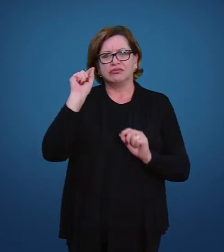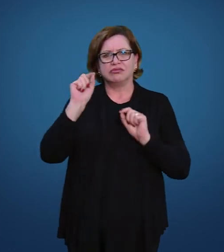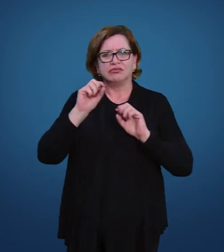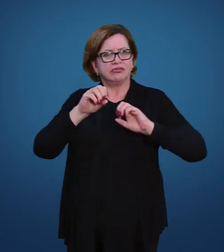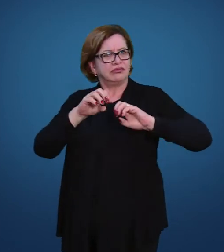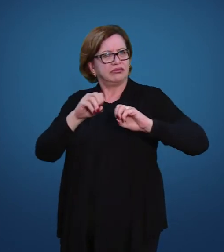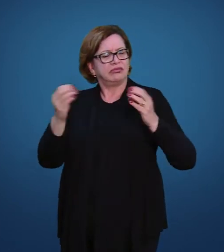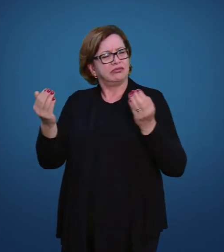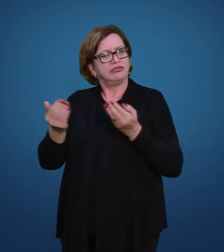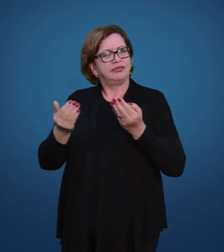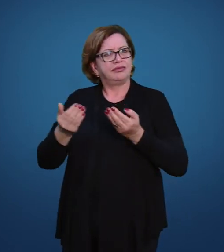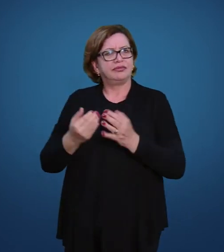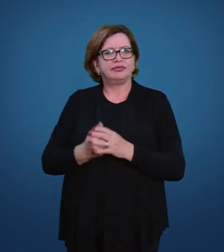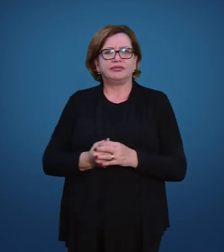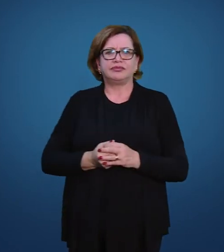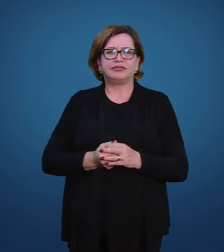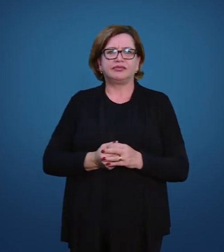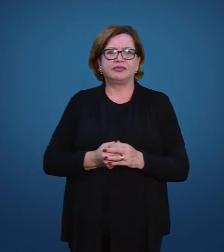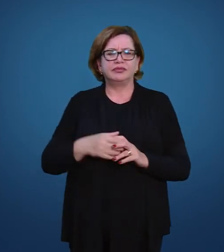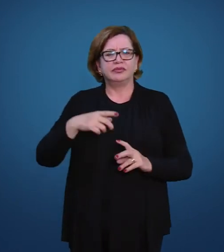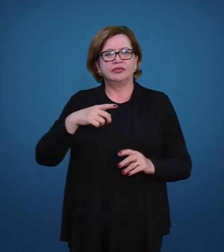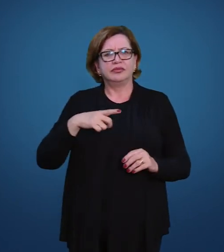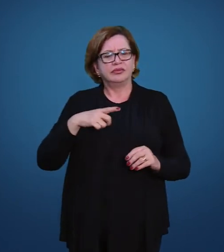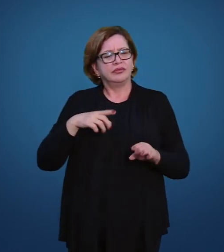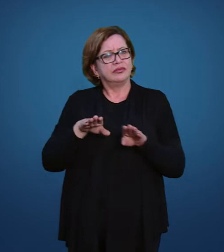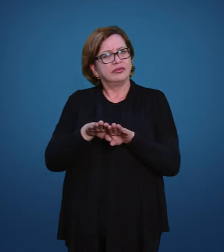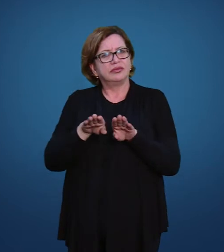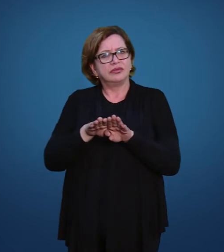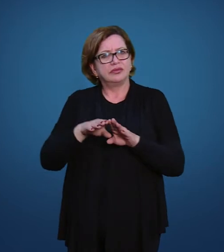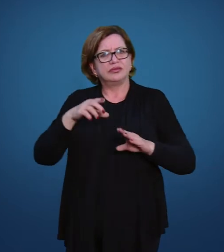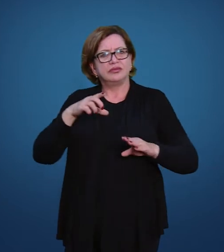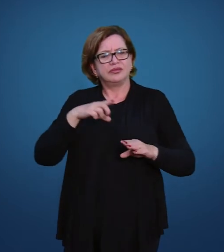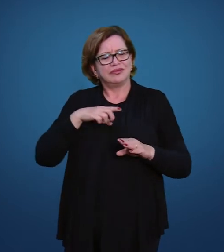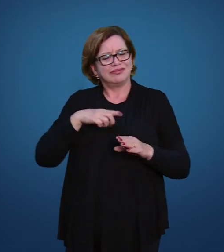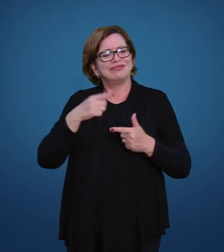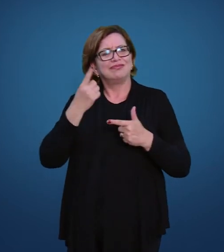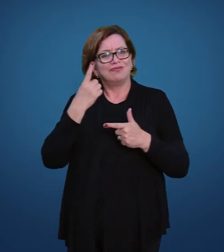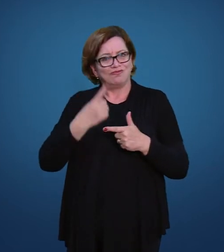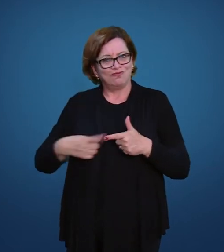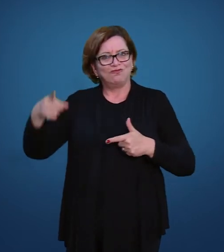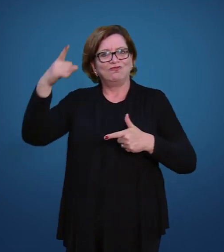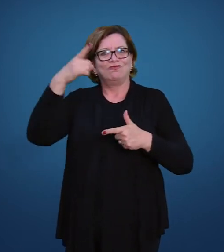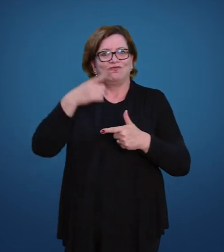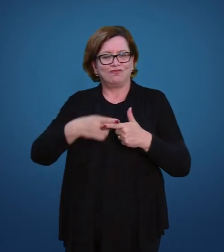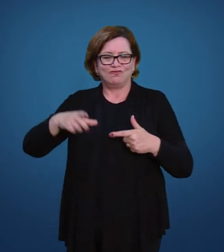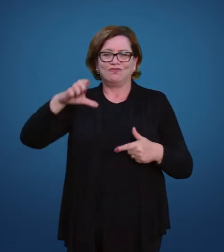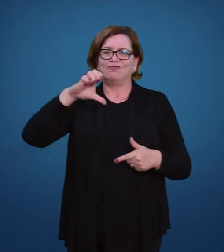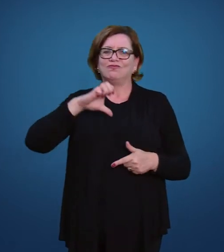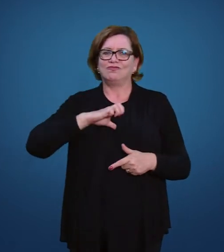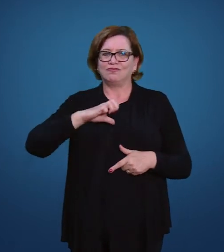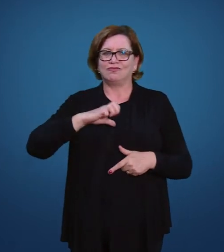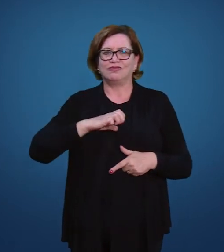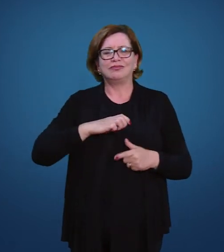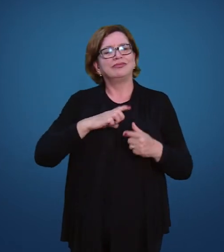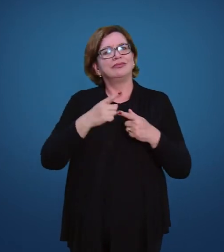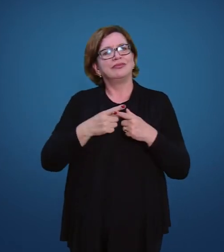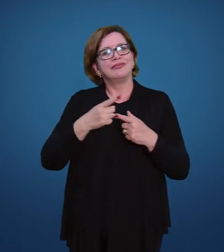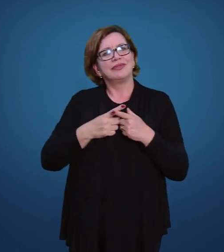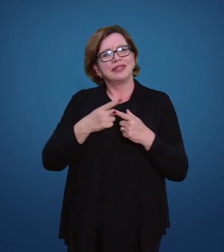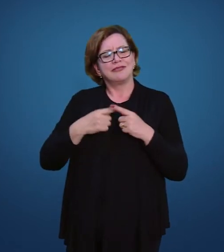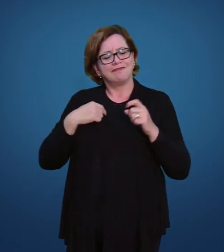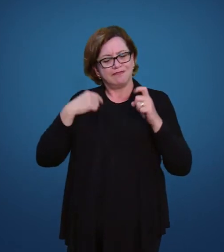na atualidade, ela também passa por uma profunda crise ética, porque ela está